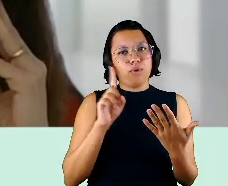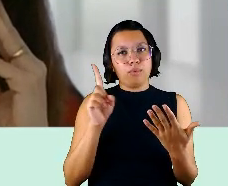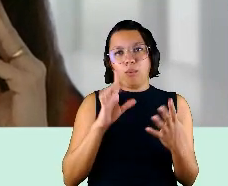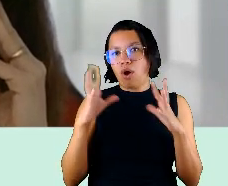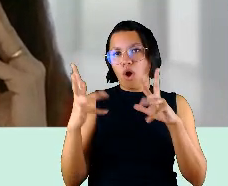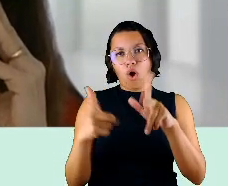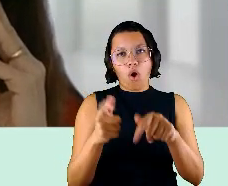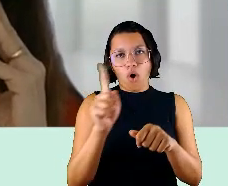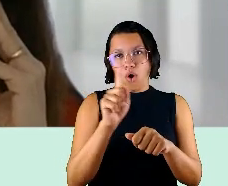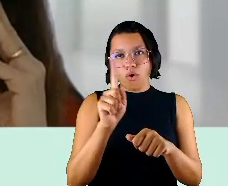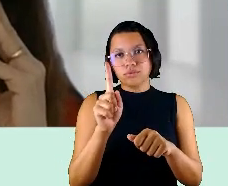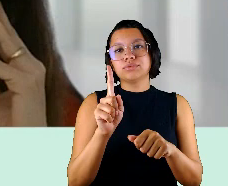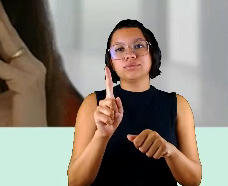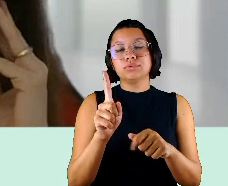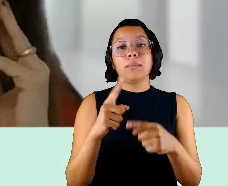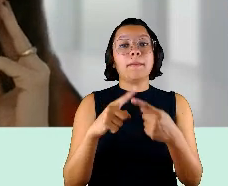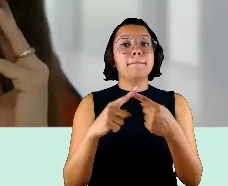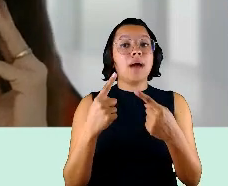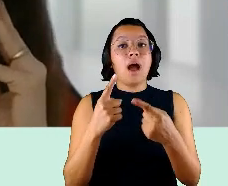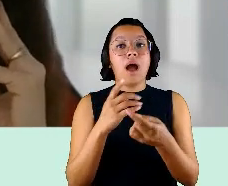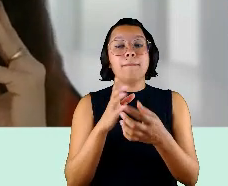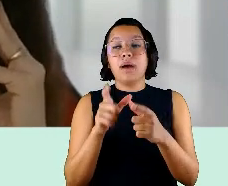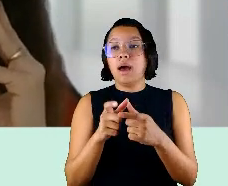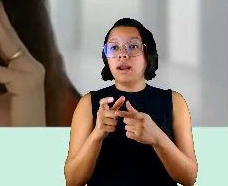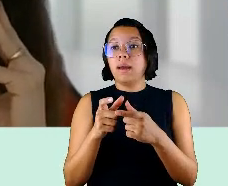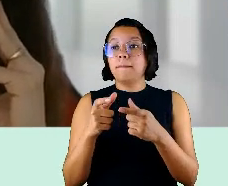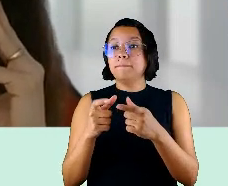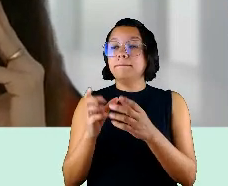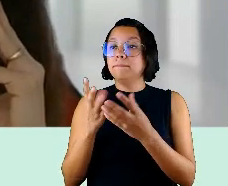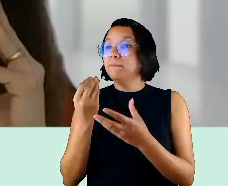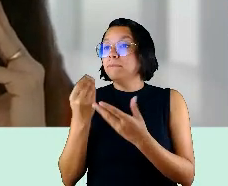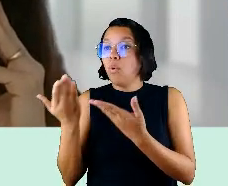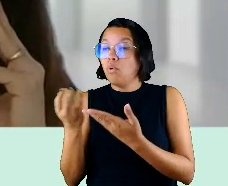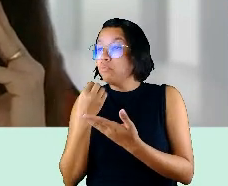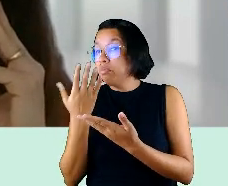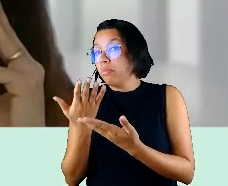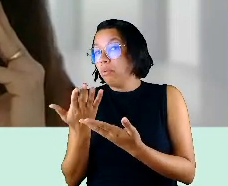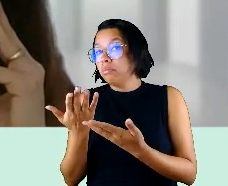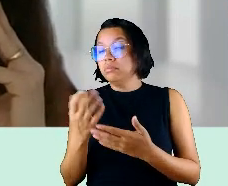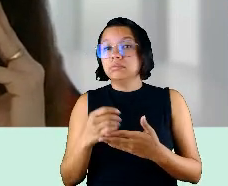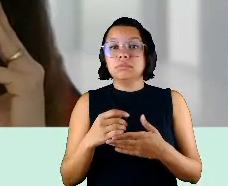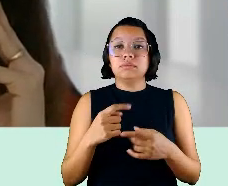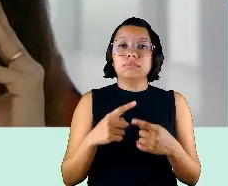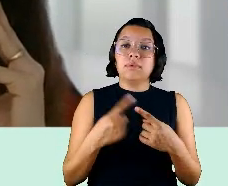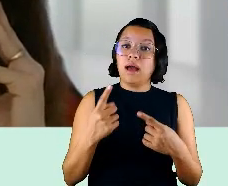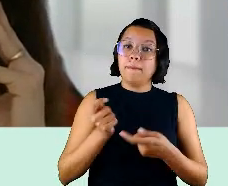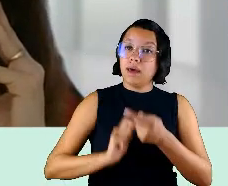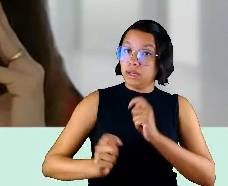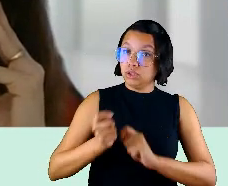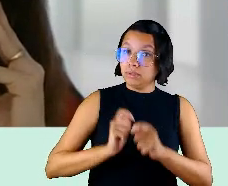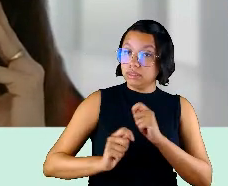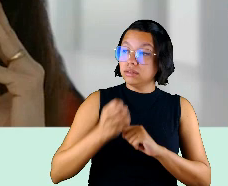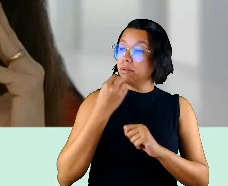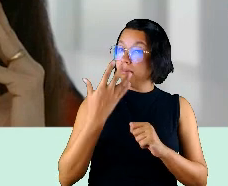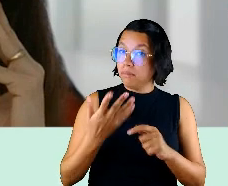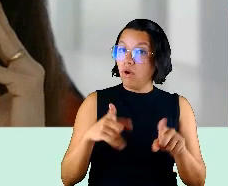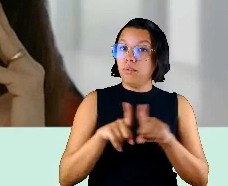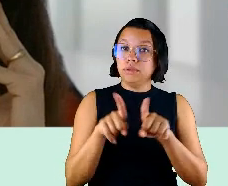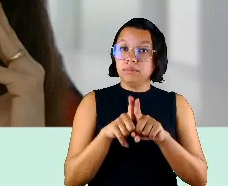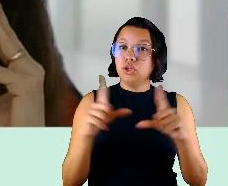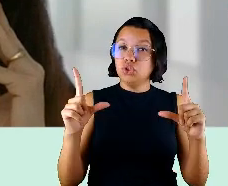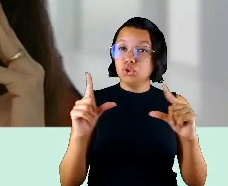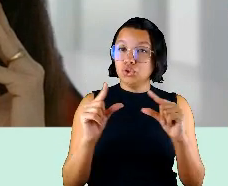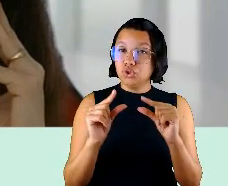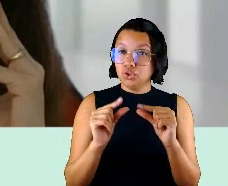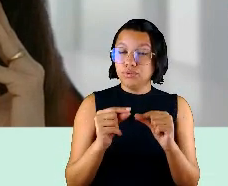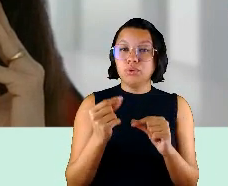todos, mas para muitos foi bom e tem sido bom. Para a administração tem sido bom também, que diminuiu